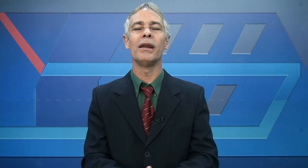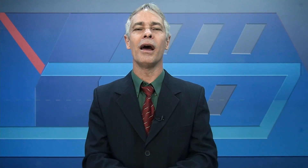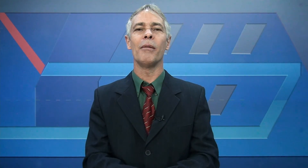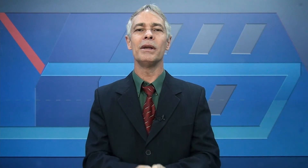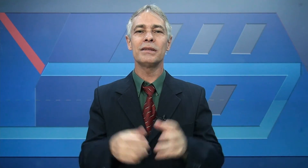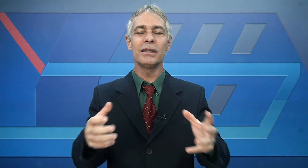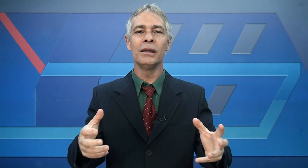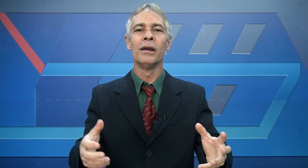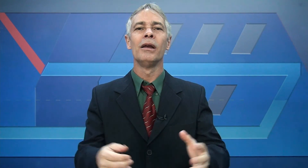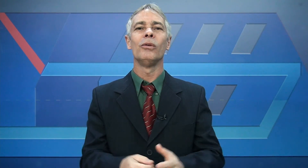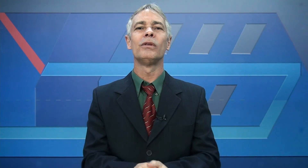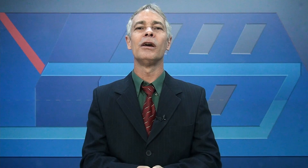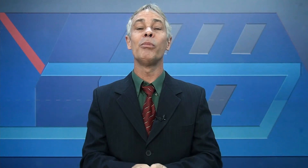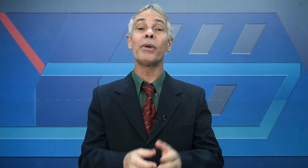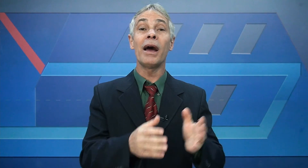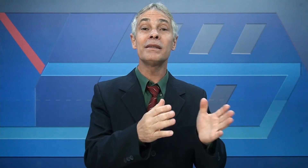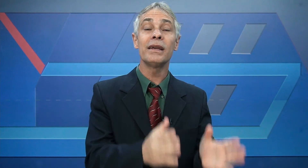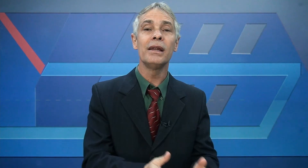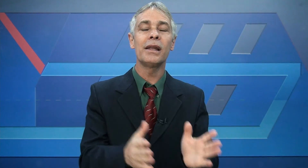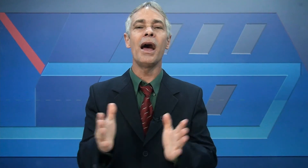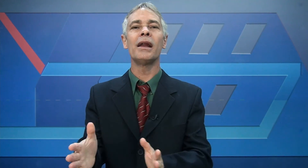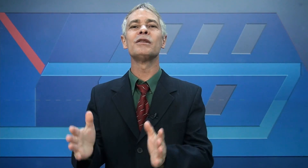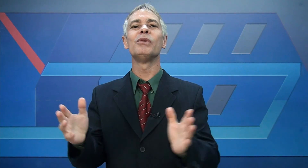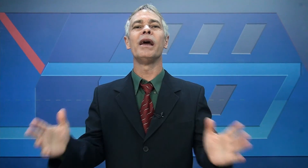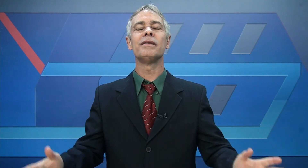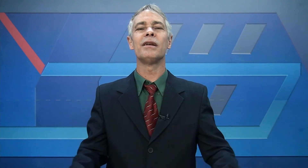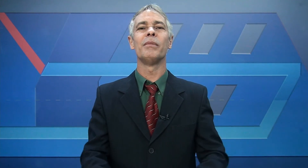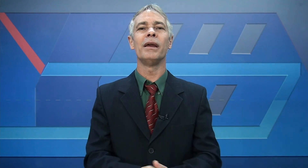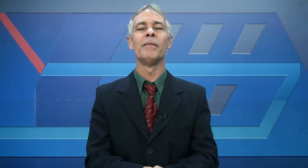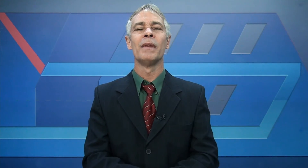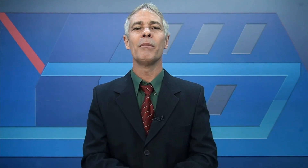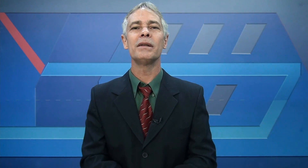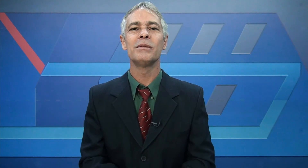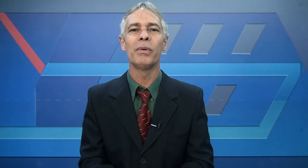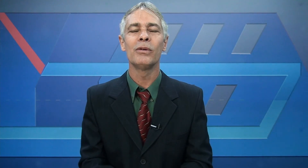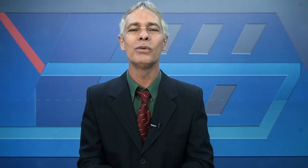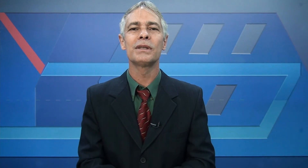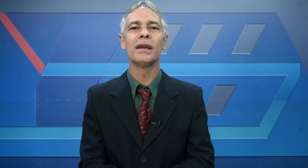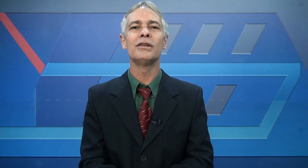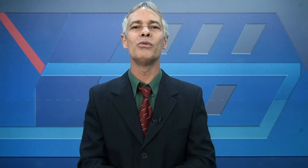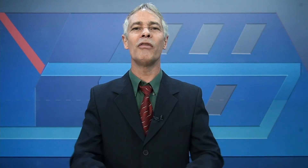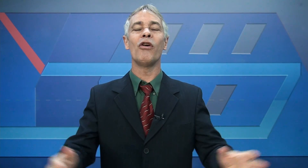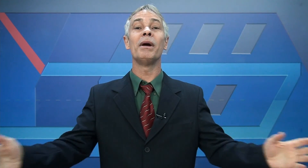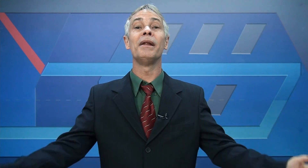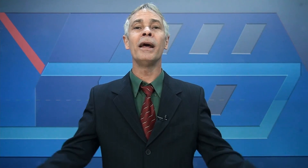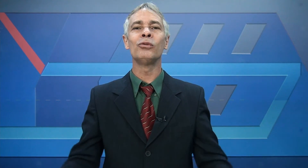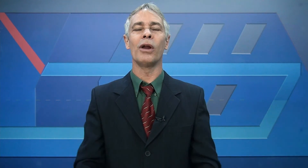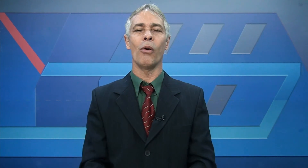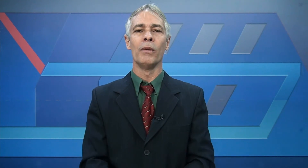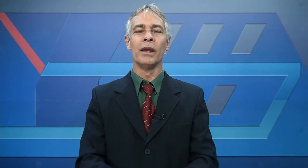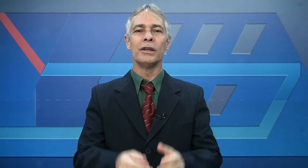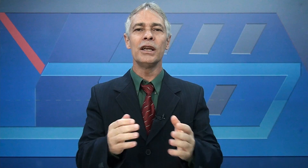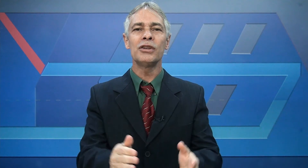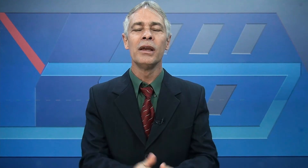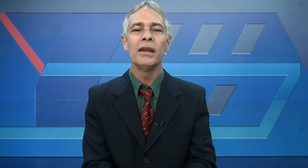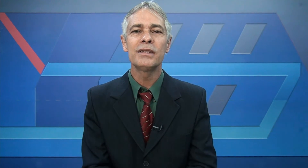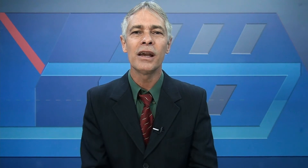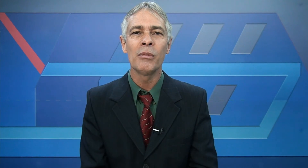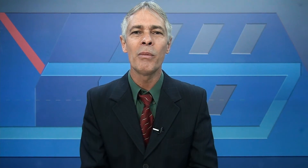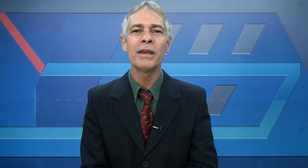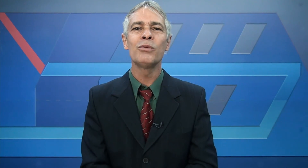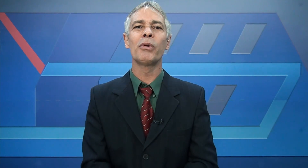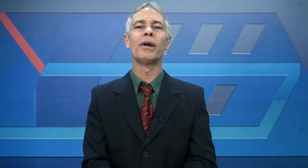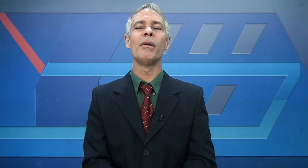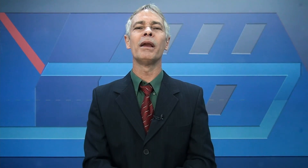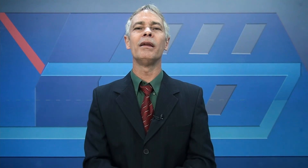para treinar, mas sim lutando por aceitar as mulheres também participando do skate de uma forma natural. Gente,